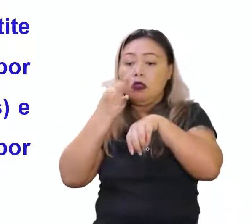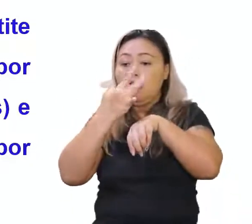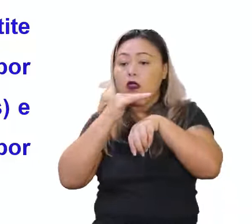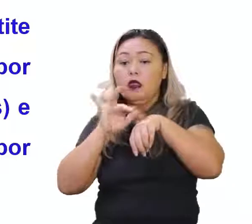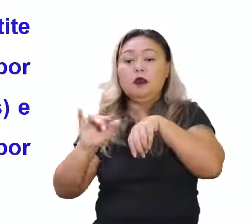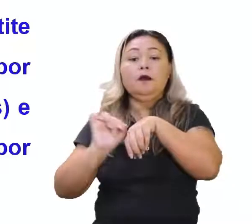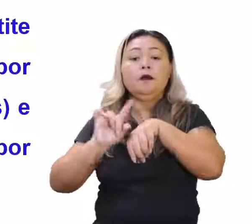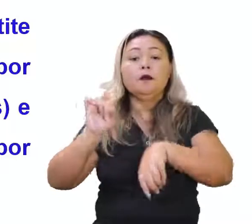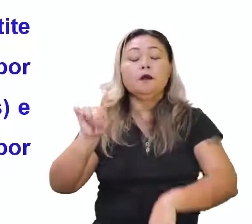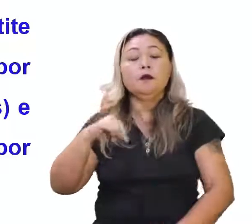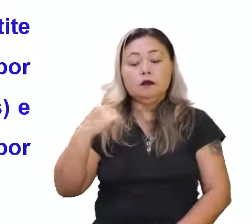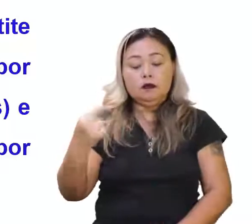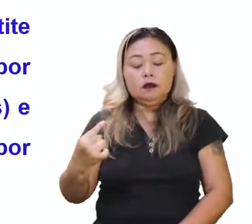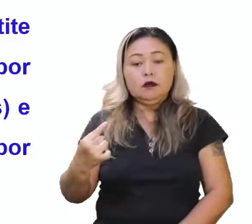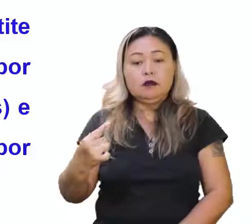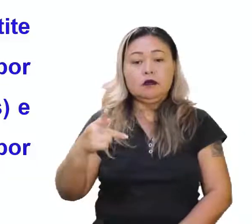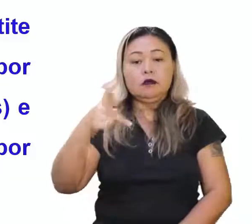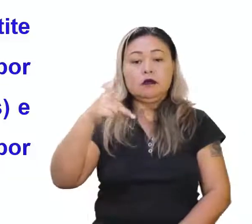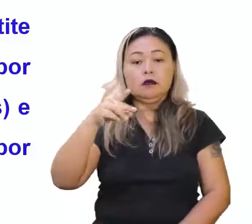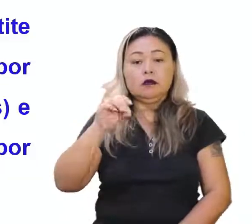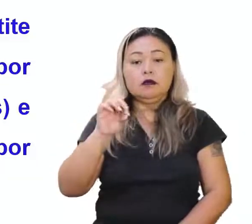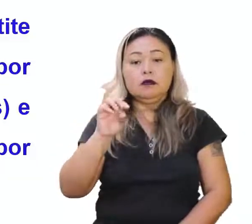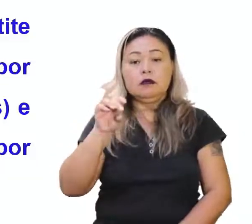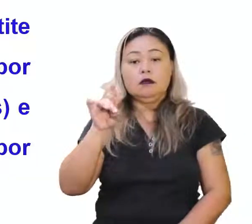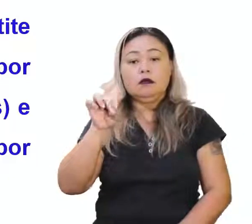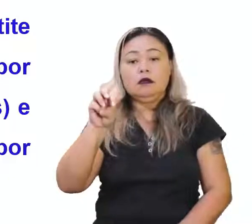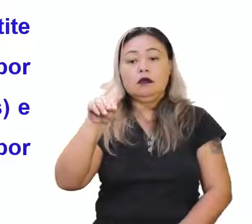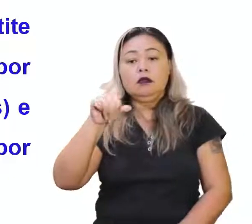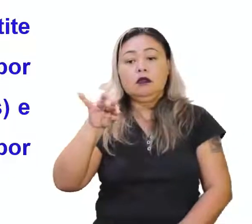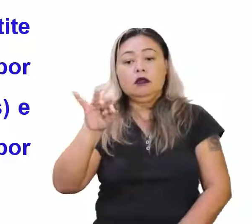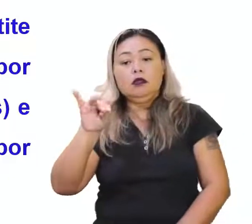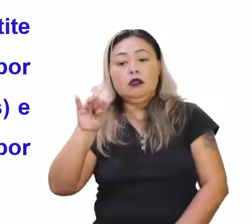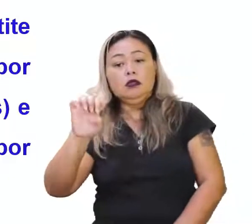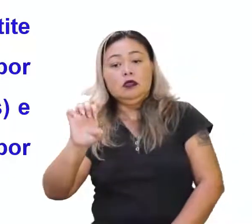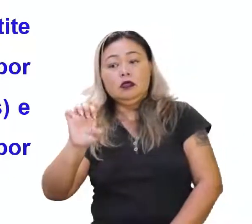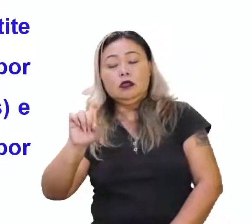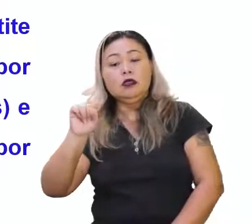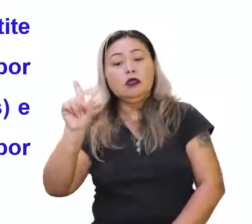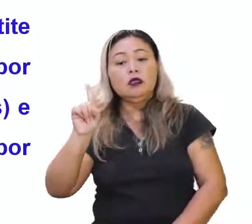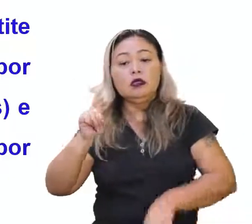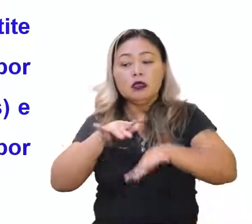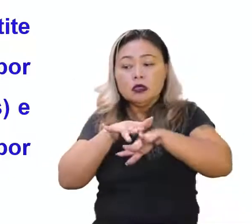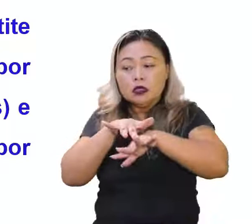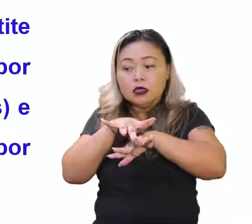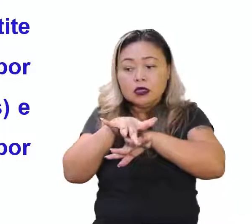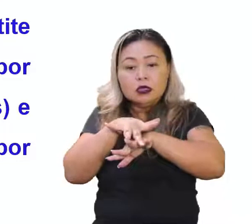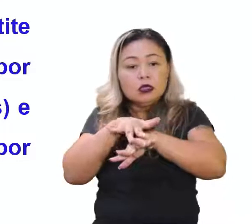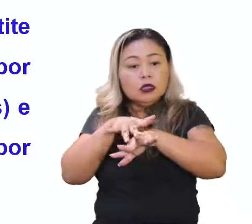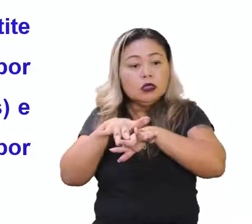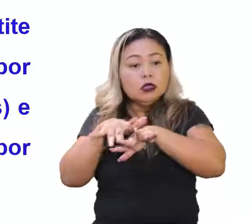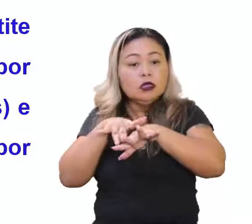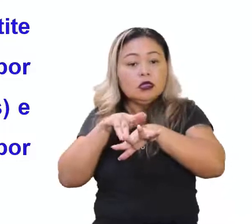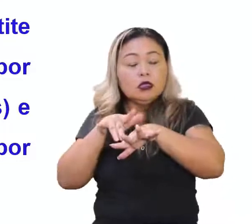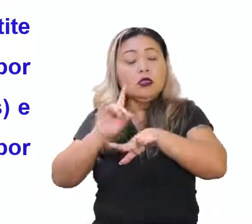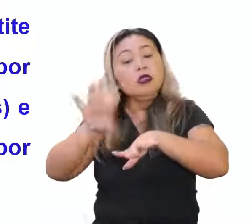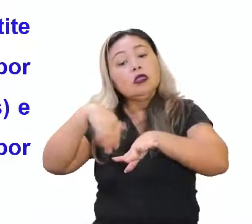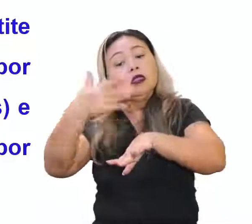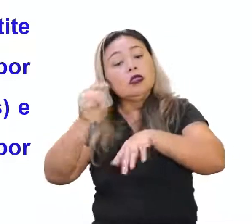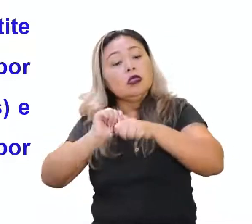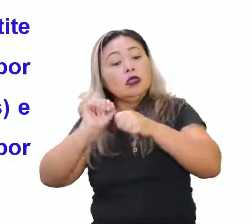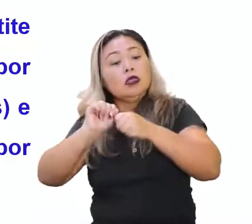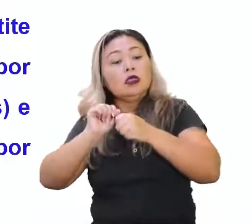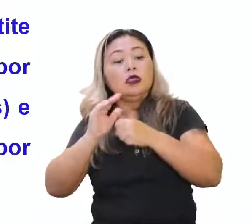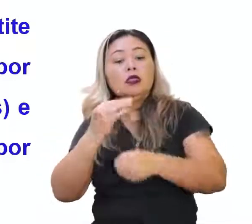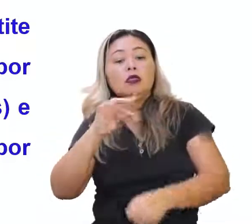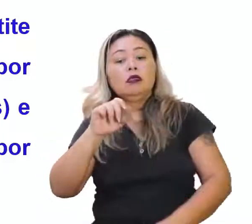boqueira. A pododermite, que é a frieira. Além das doenças causadas